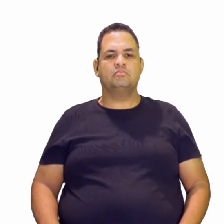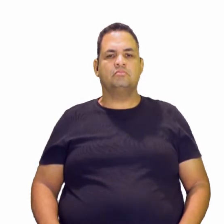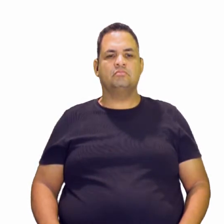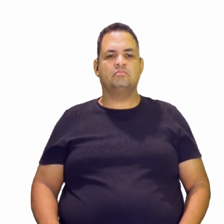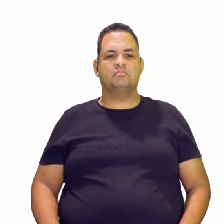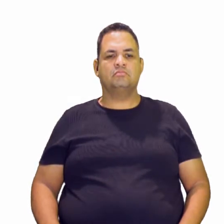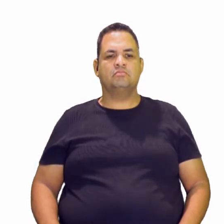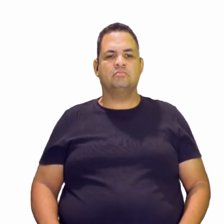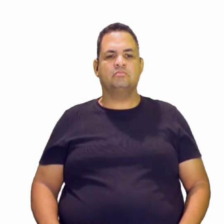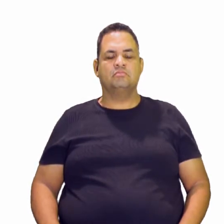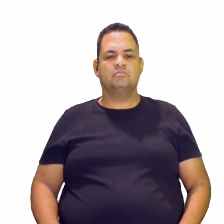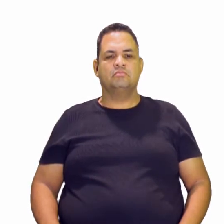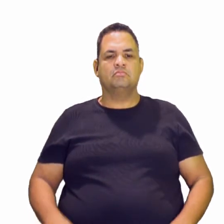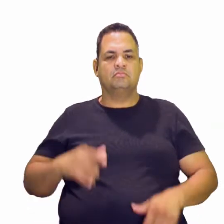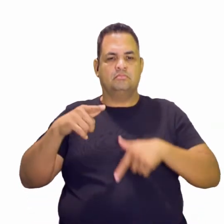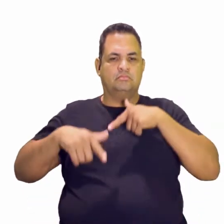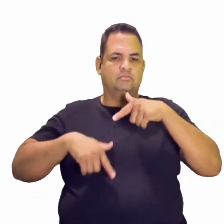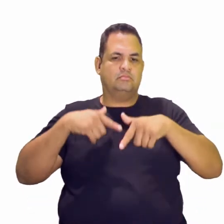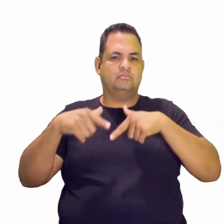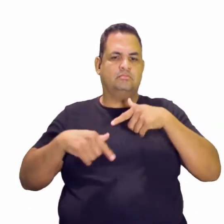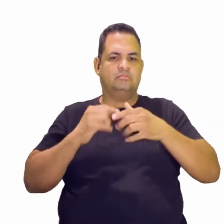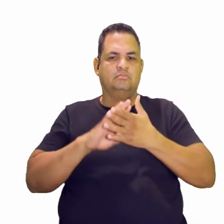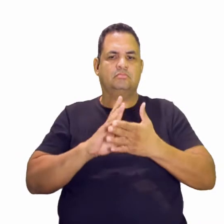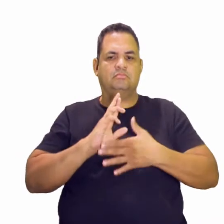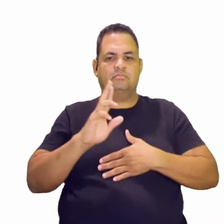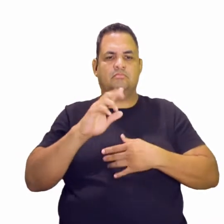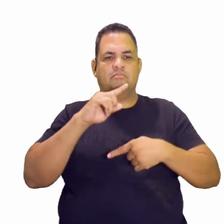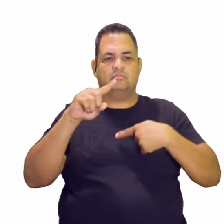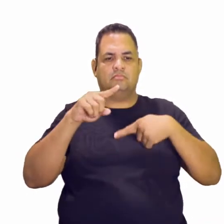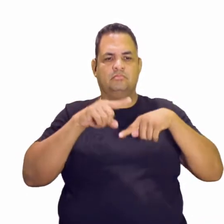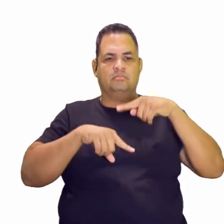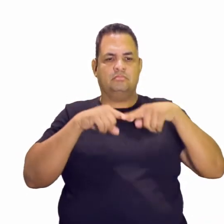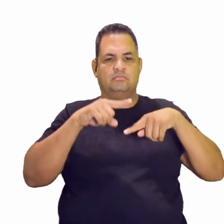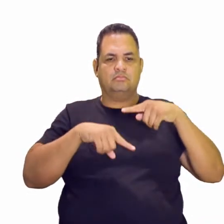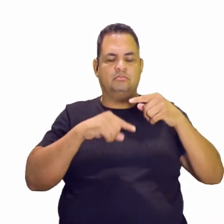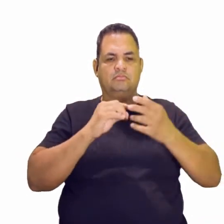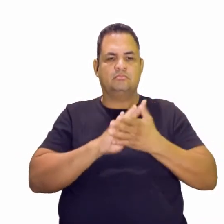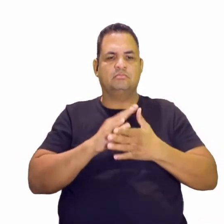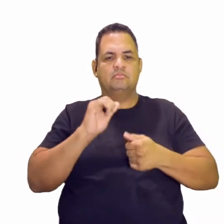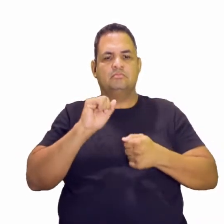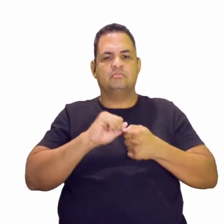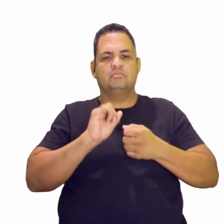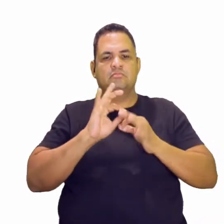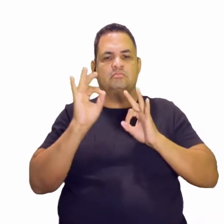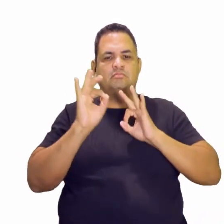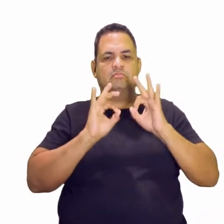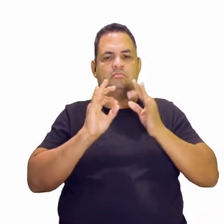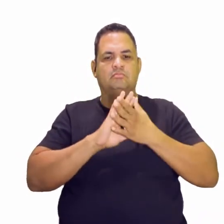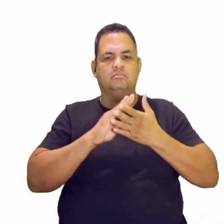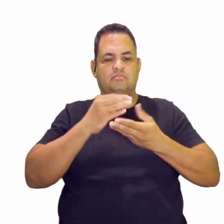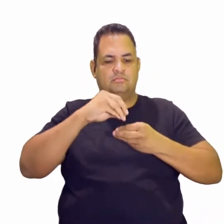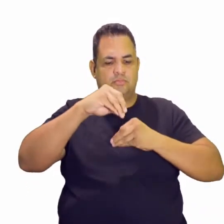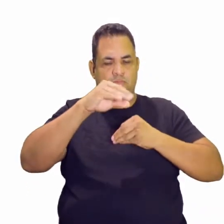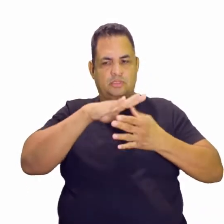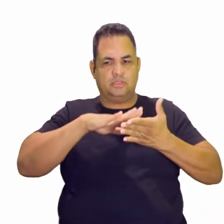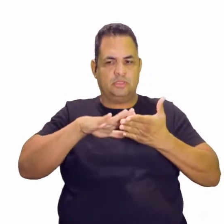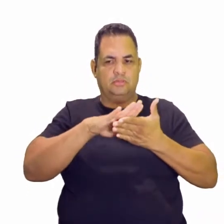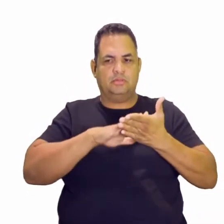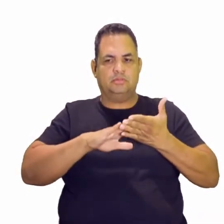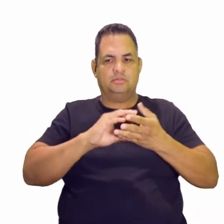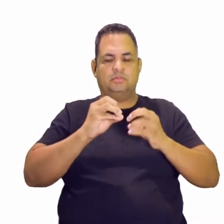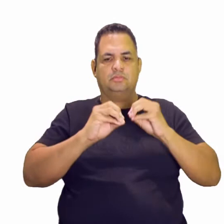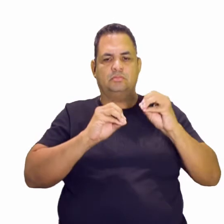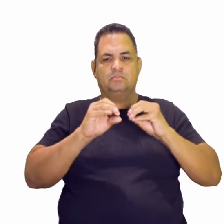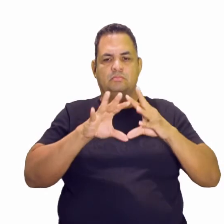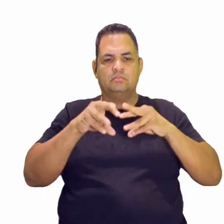como atividade produtiva que resulte em objetos, artefatos acabados feitos manualmente. Tá?